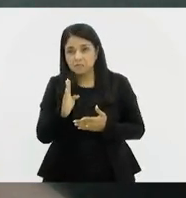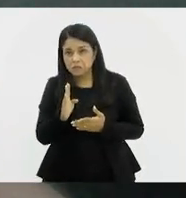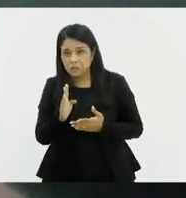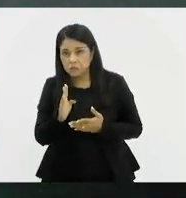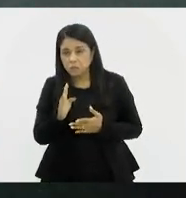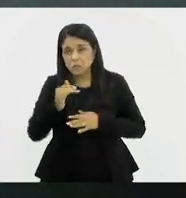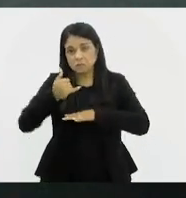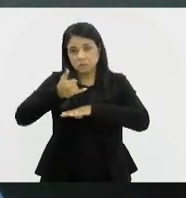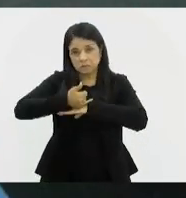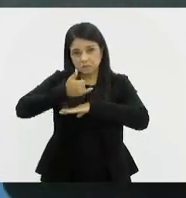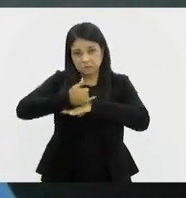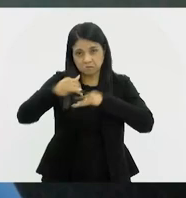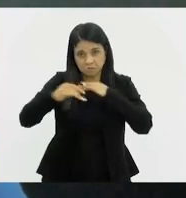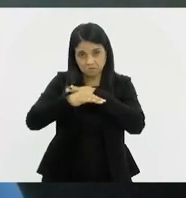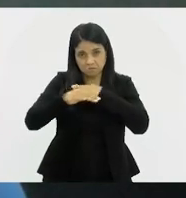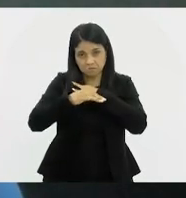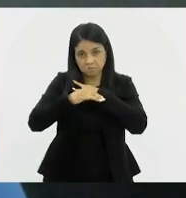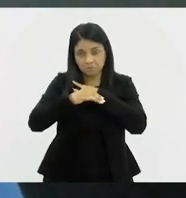maior